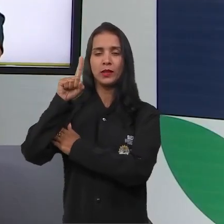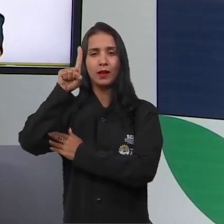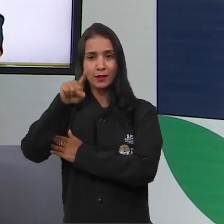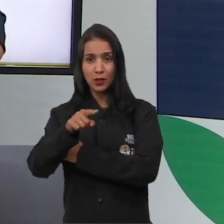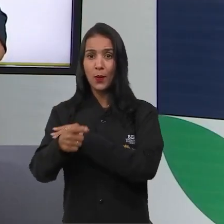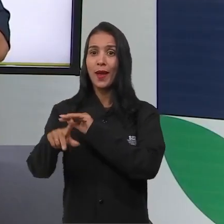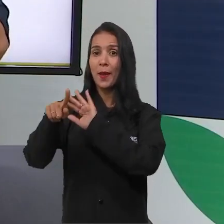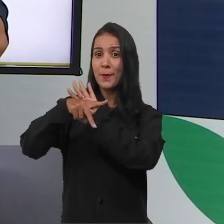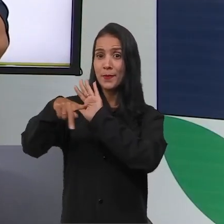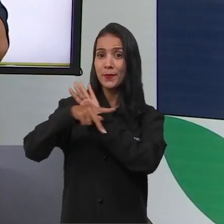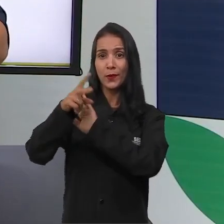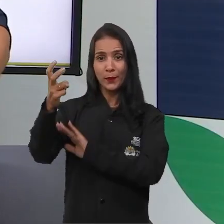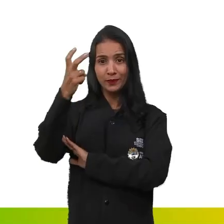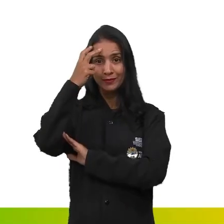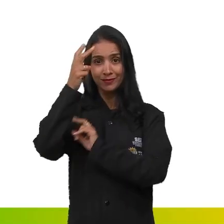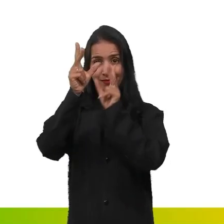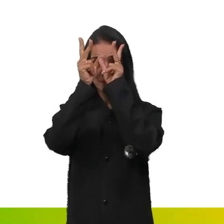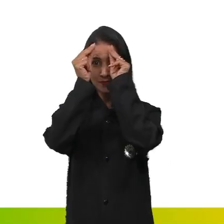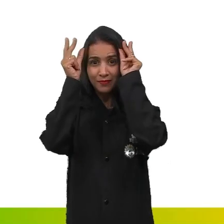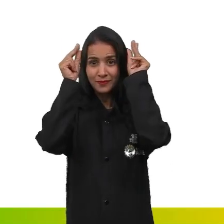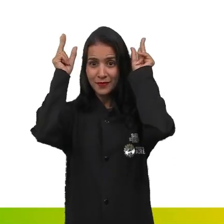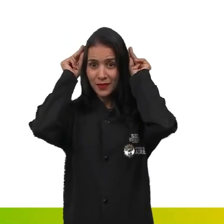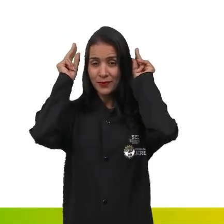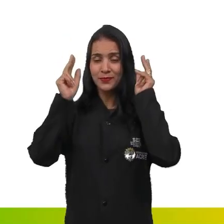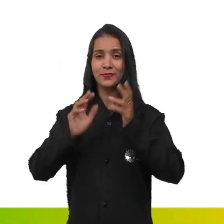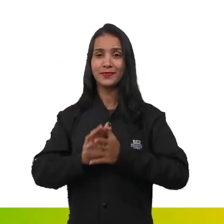Ok? Interessantíssima, inclusive.